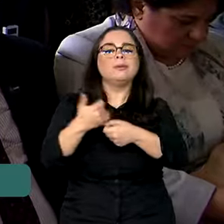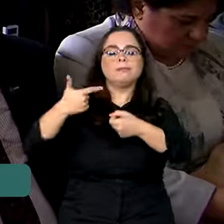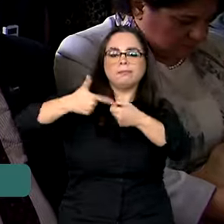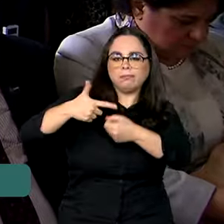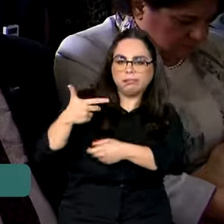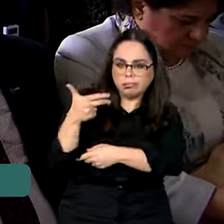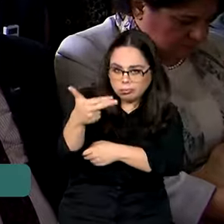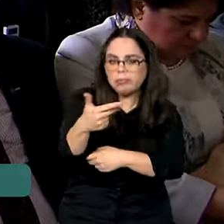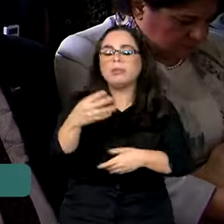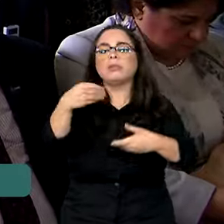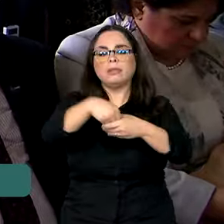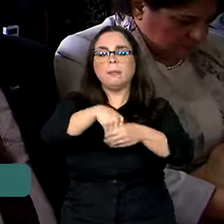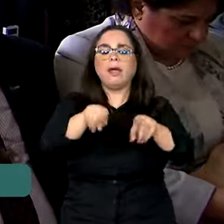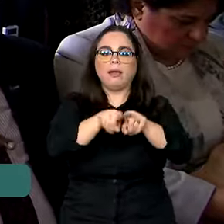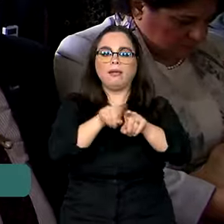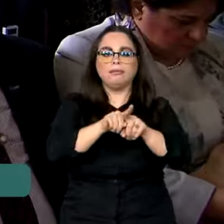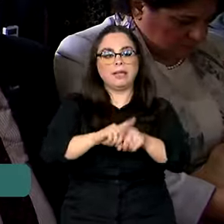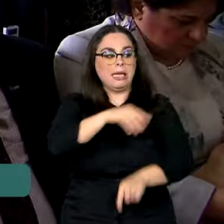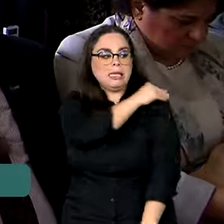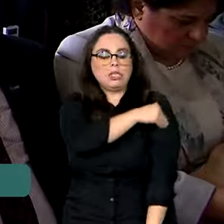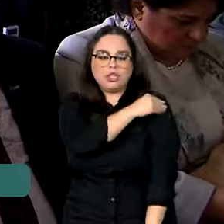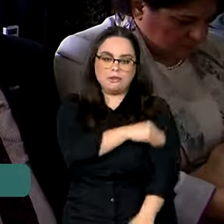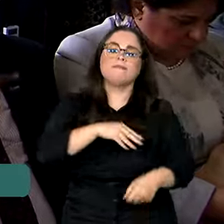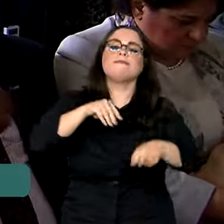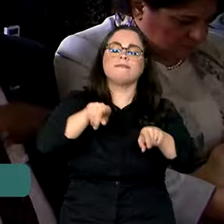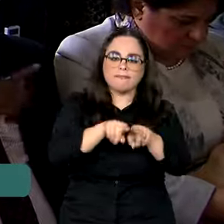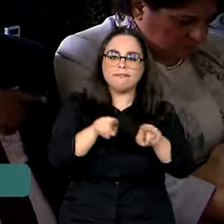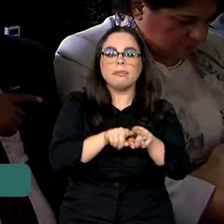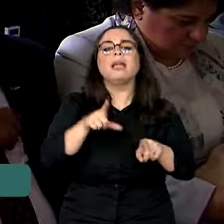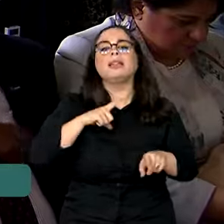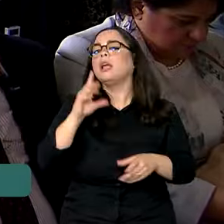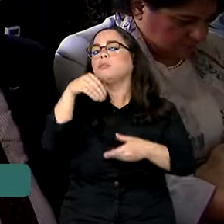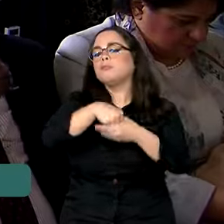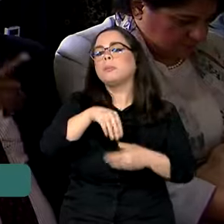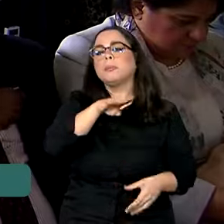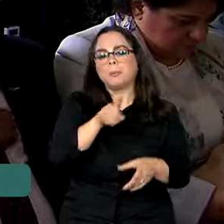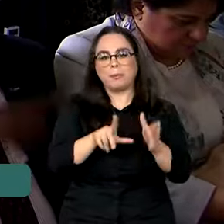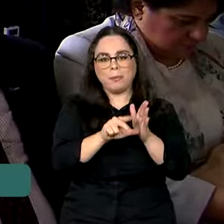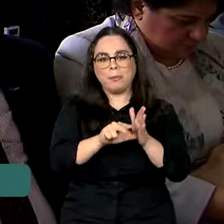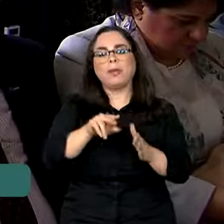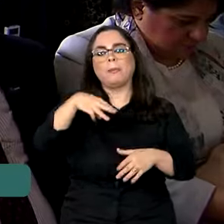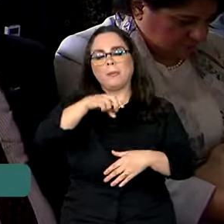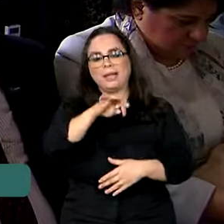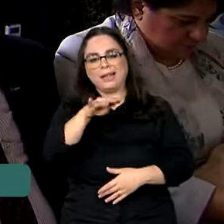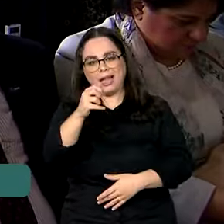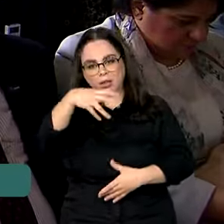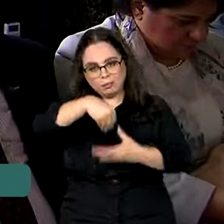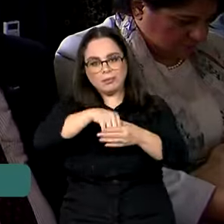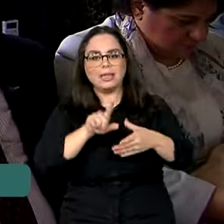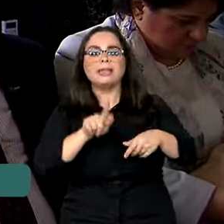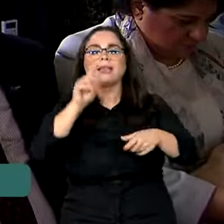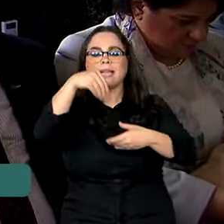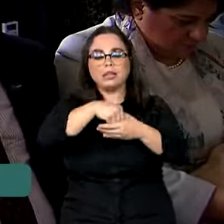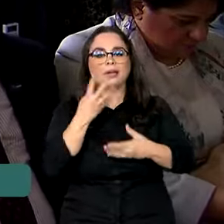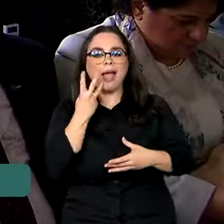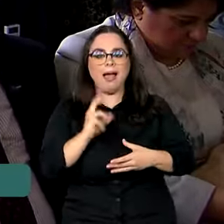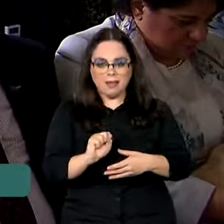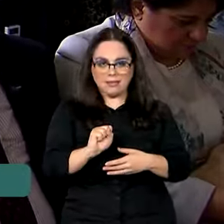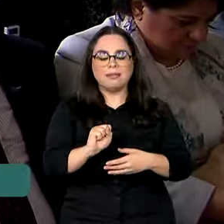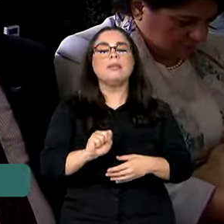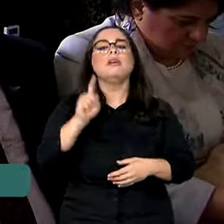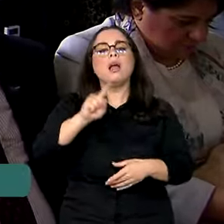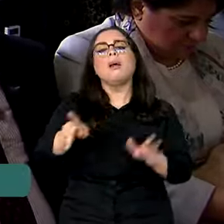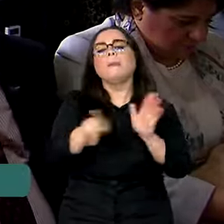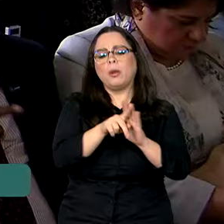e no diesel. E também tem uma meta de inclusão de biometano no gás natural. A expectativa do Ministério de Minas